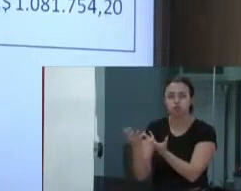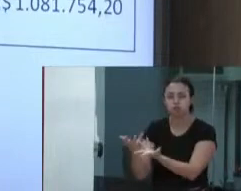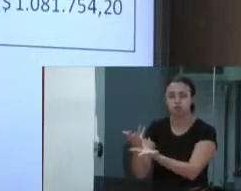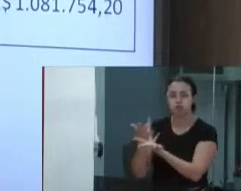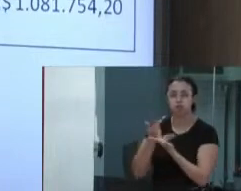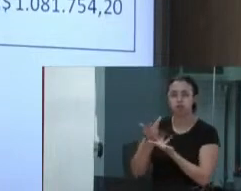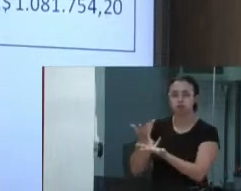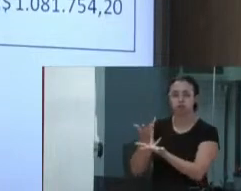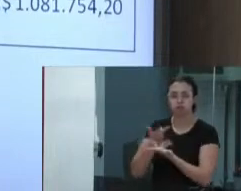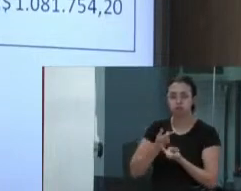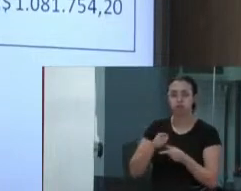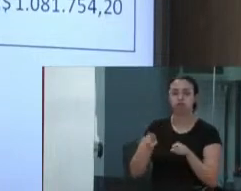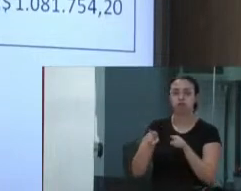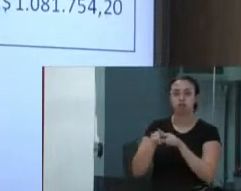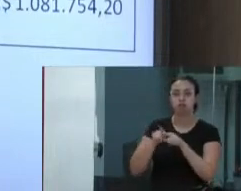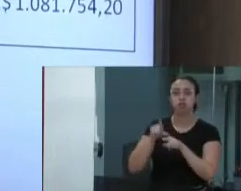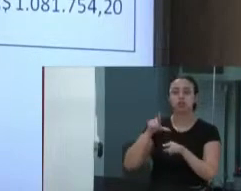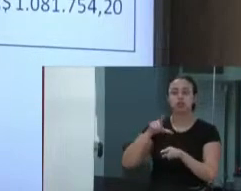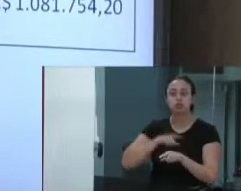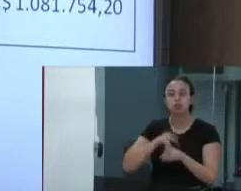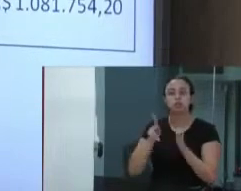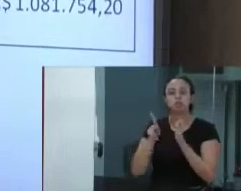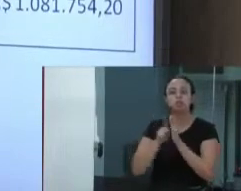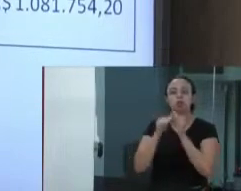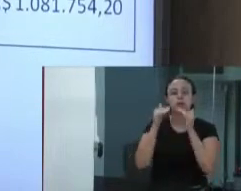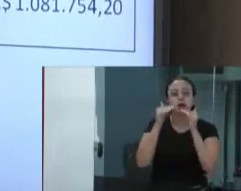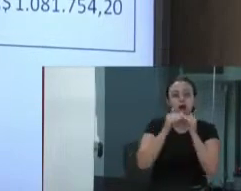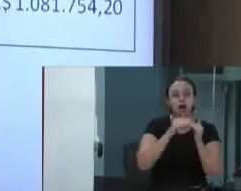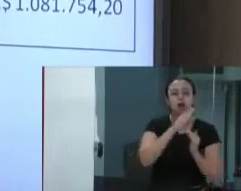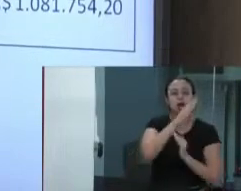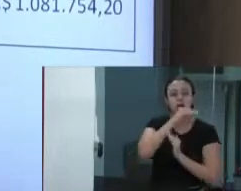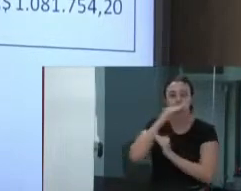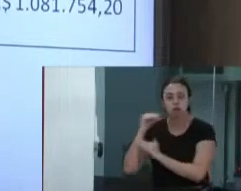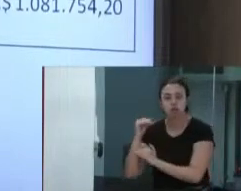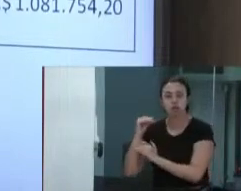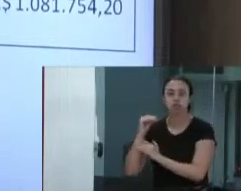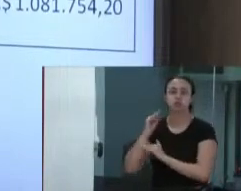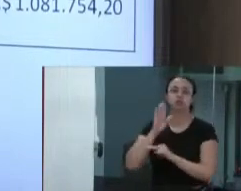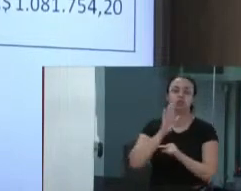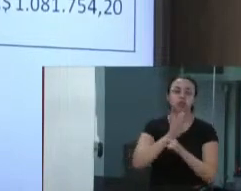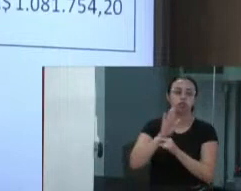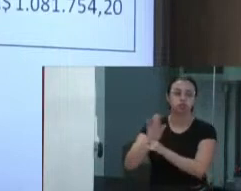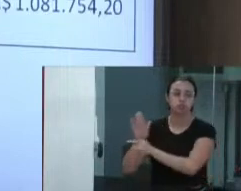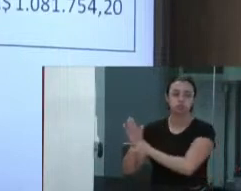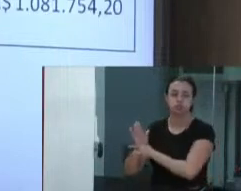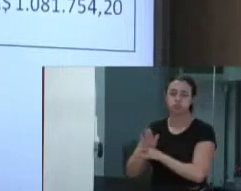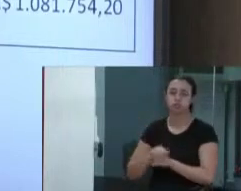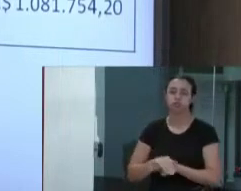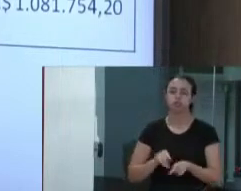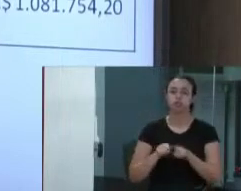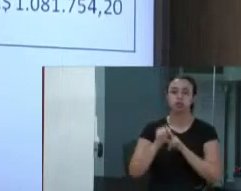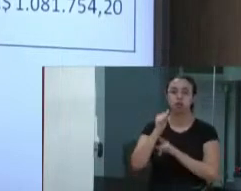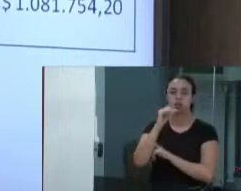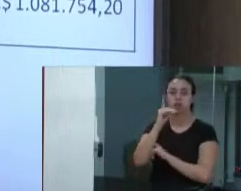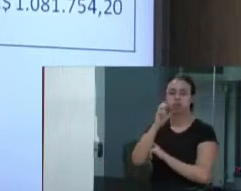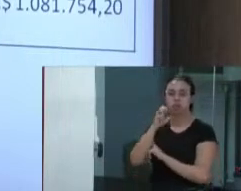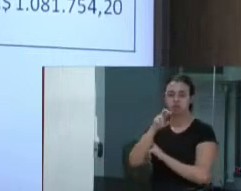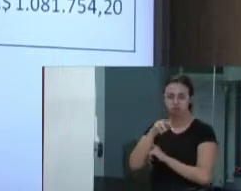que é a Aliança de Misericórdia, que faz o abrigo de adolescentes, Servos da Cruz, né, que também é serviço de abrigo, a Defon, que também desenvolve